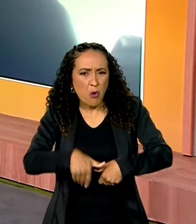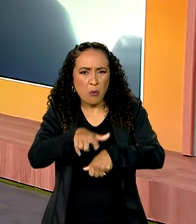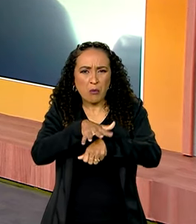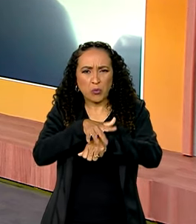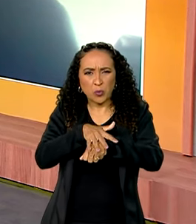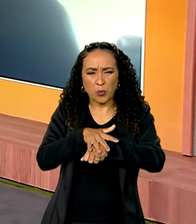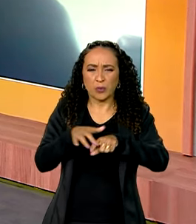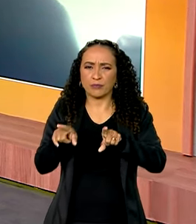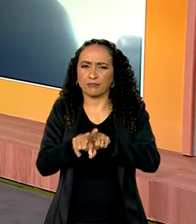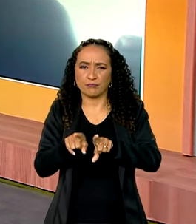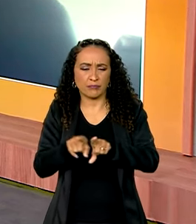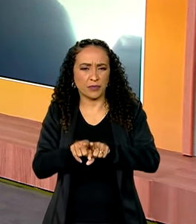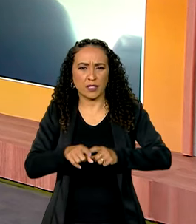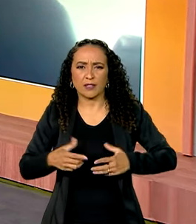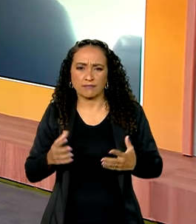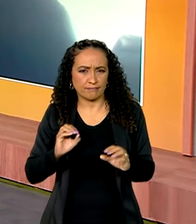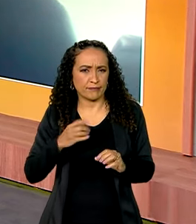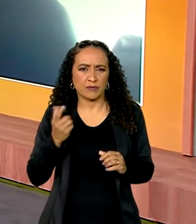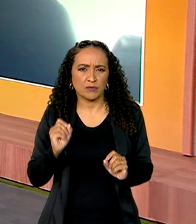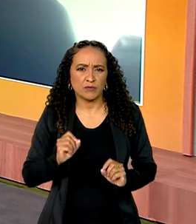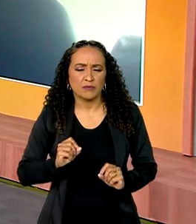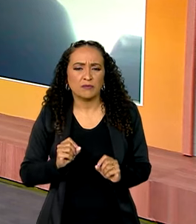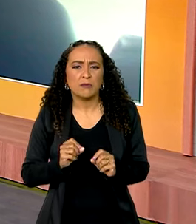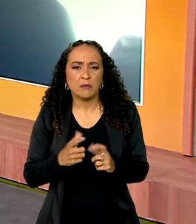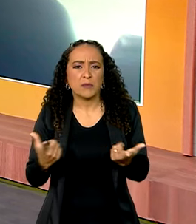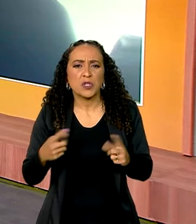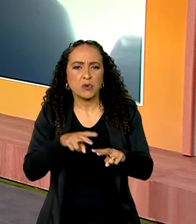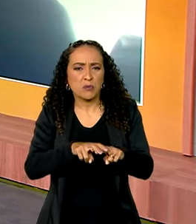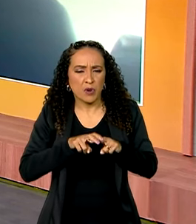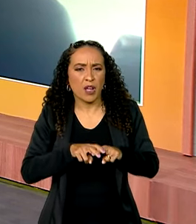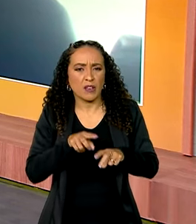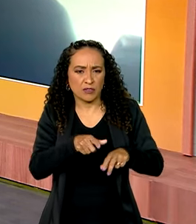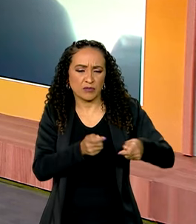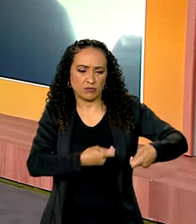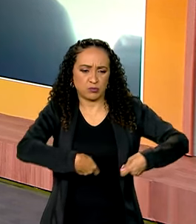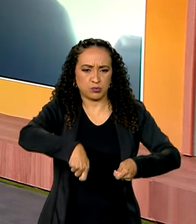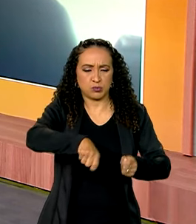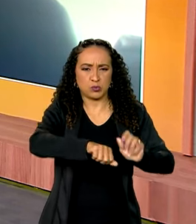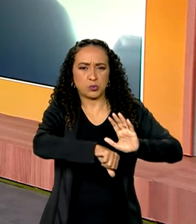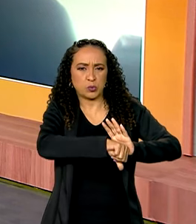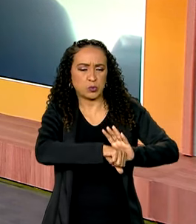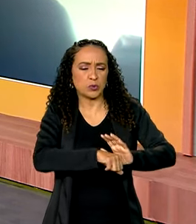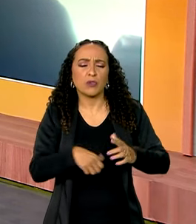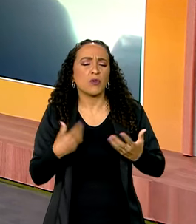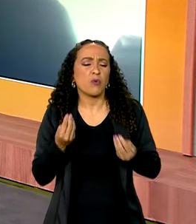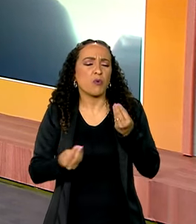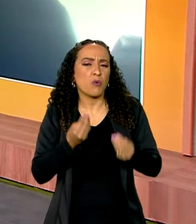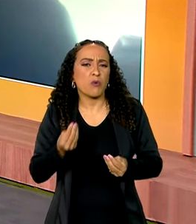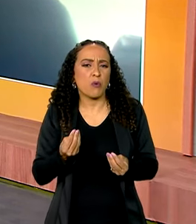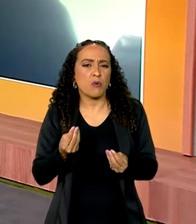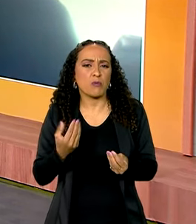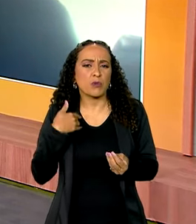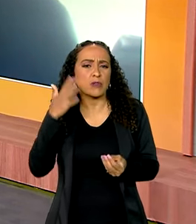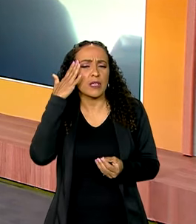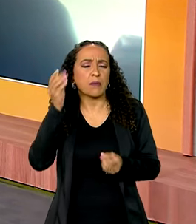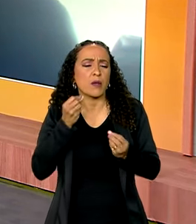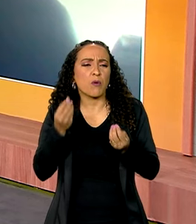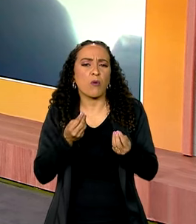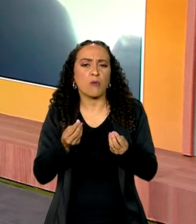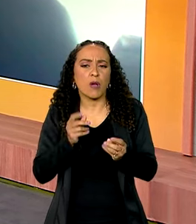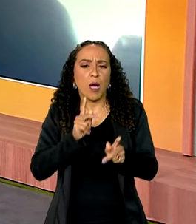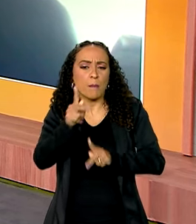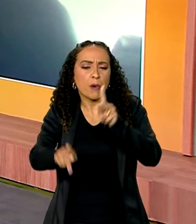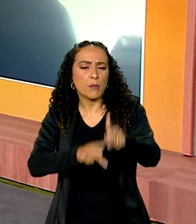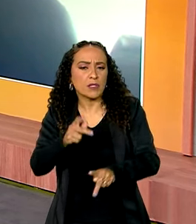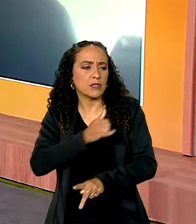doenças. Obviamente, grande parte disso por causa desse garimpo ilegal. Eu queria saber em que situação a